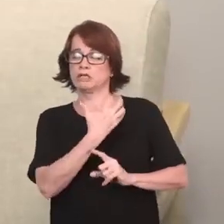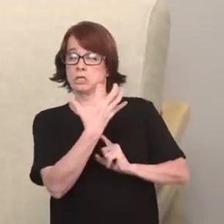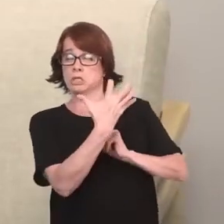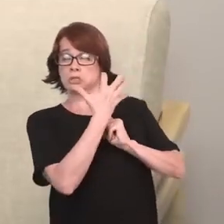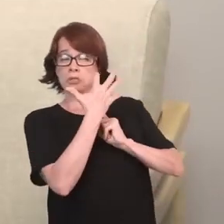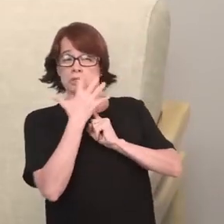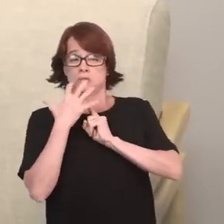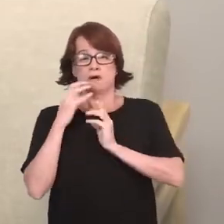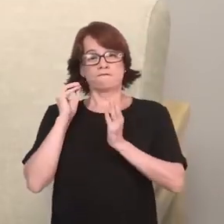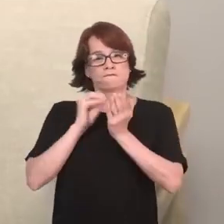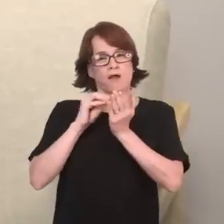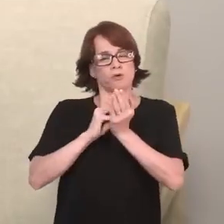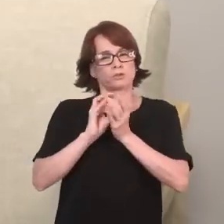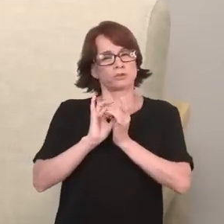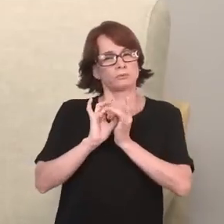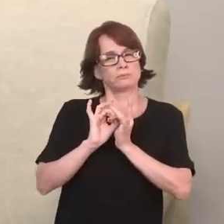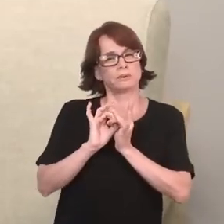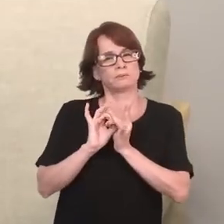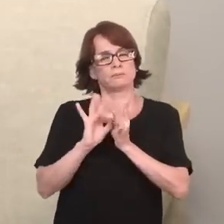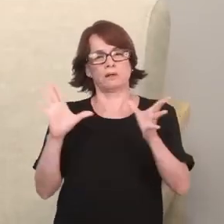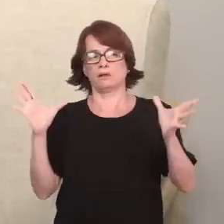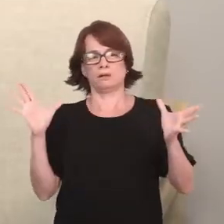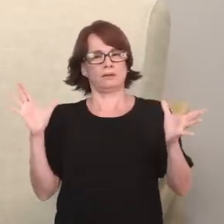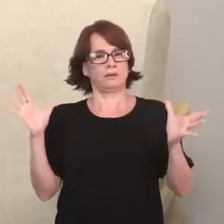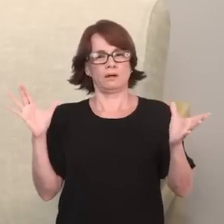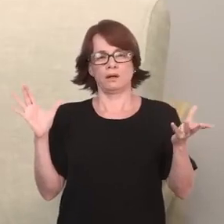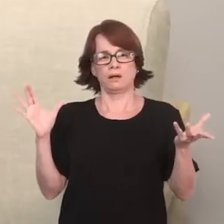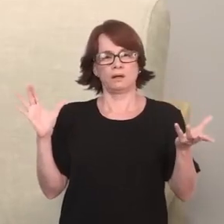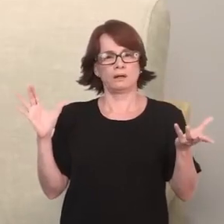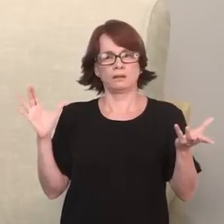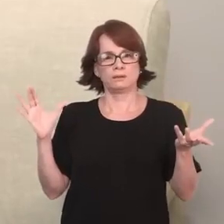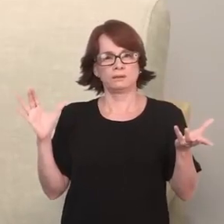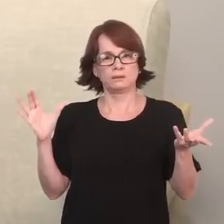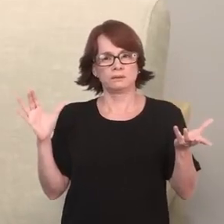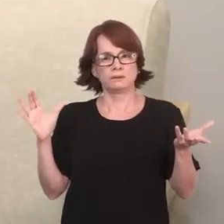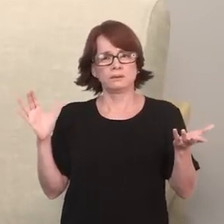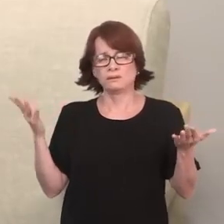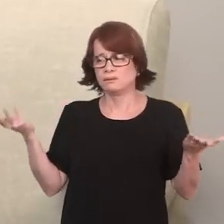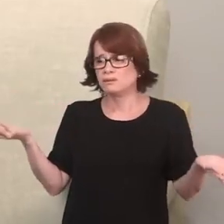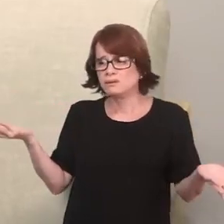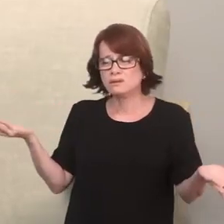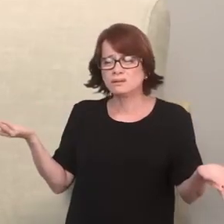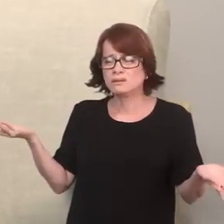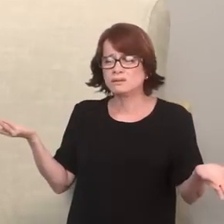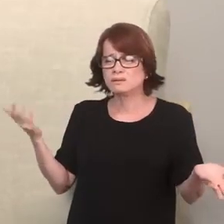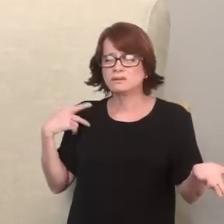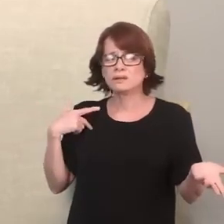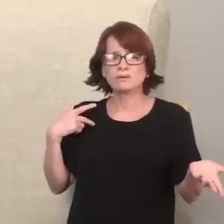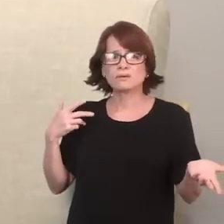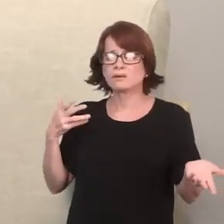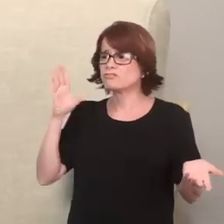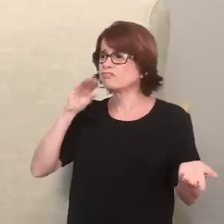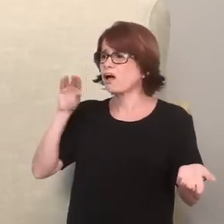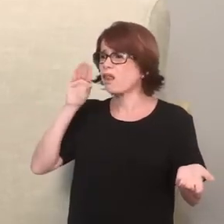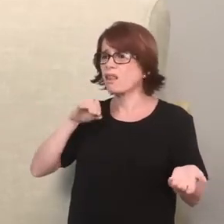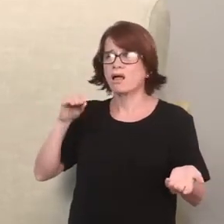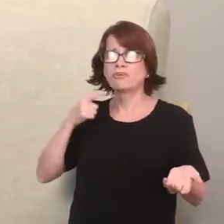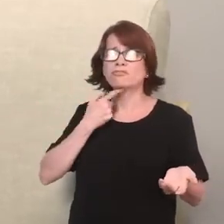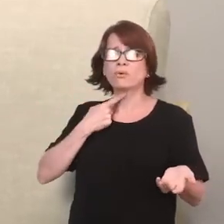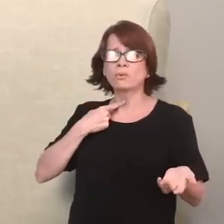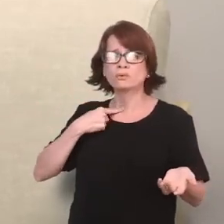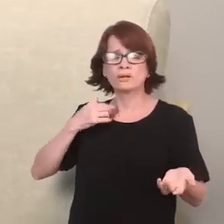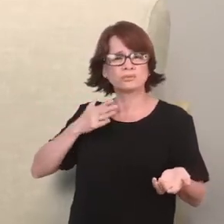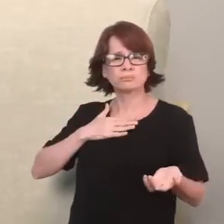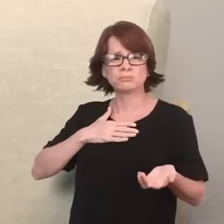opressão, essa falta de liberdade, assim, eu fui acostumada a falar o que eu quisesse, entendeu? Falar o que eu